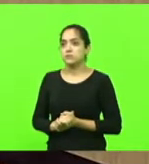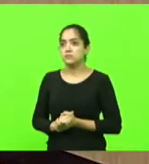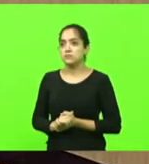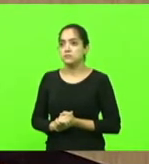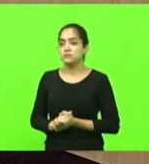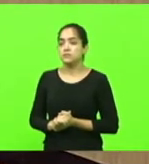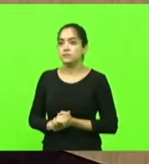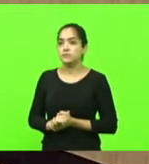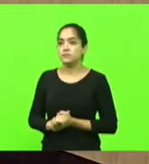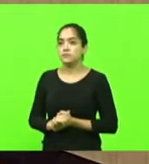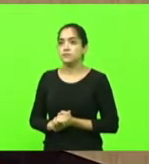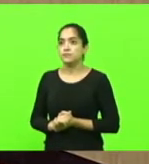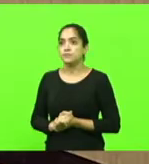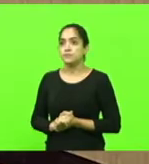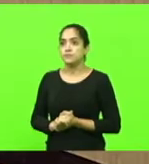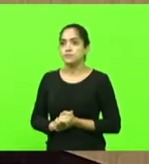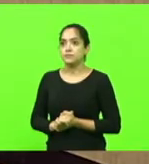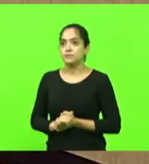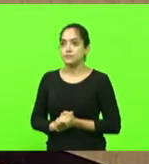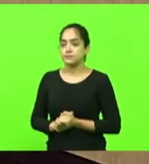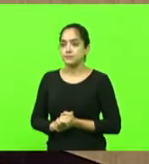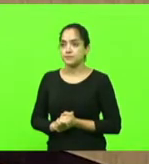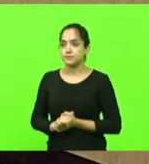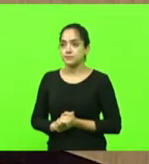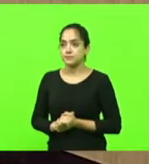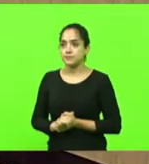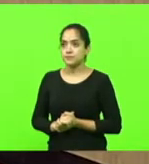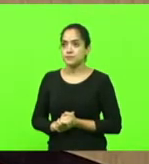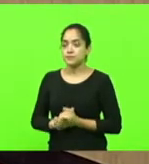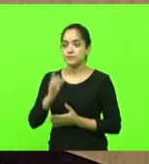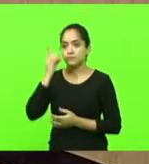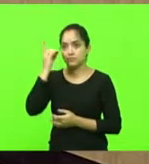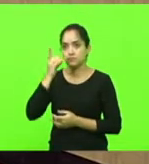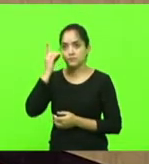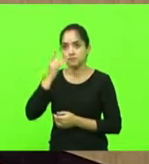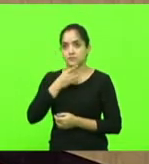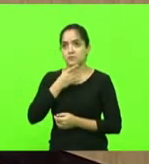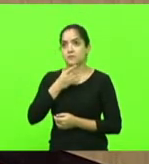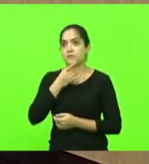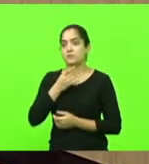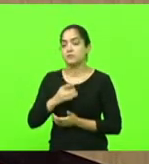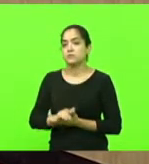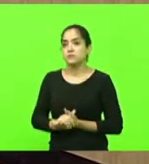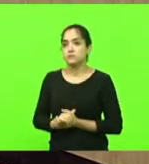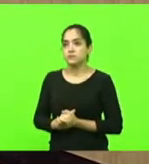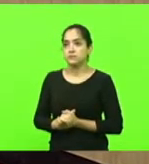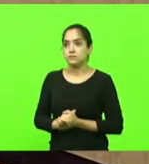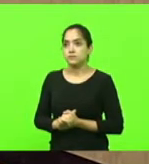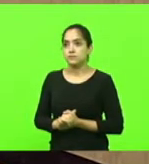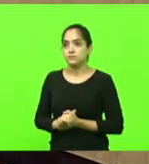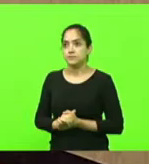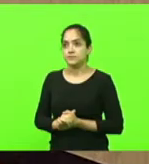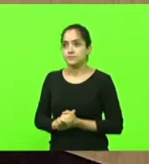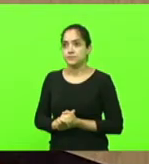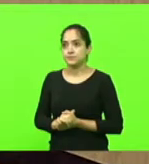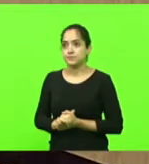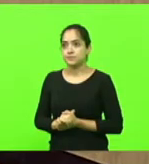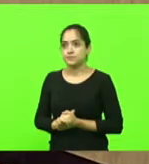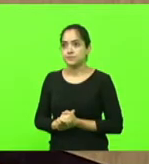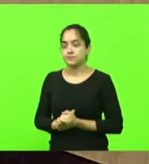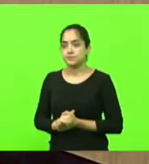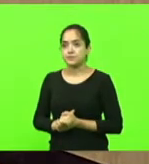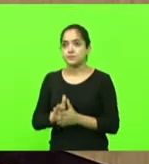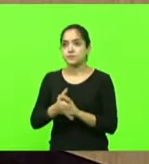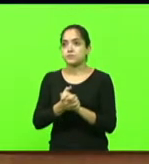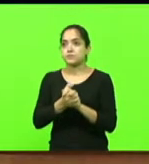Senhor presidente. Deputado Valdir Cobalcini, na sequência, deputado Márcio Machado. Eu quero cumprimentar